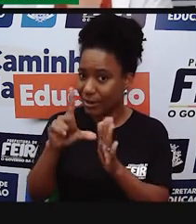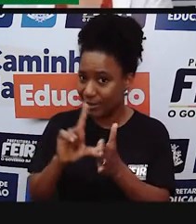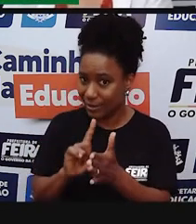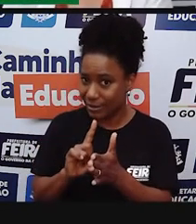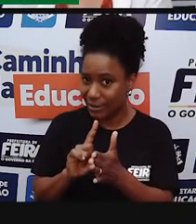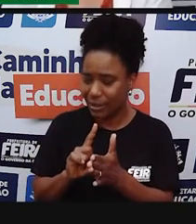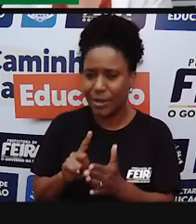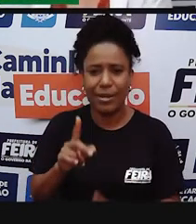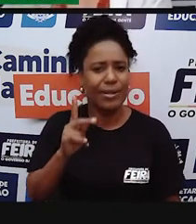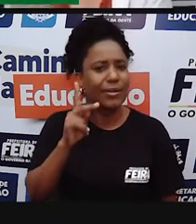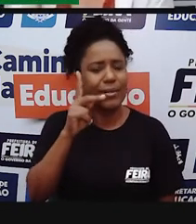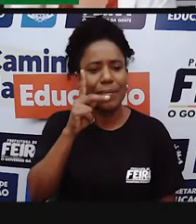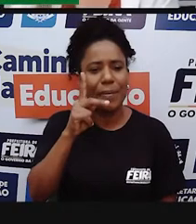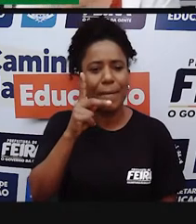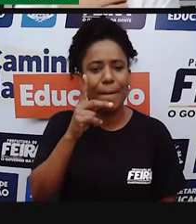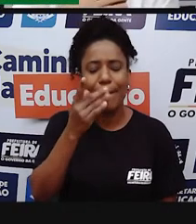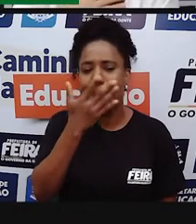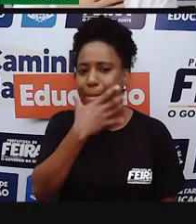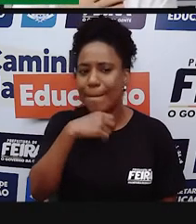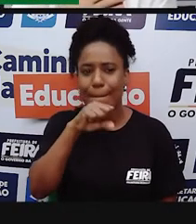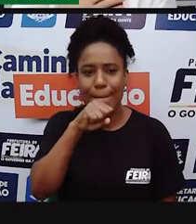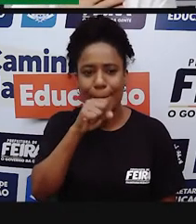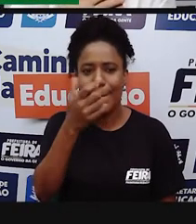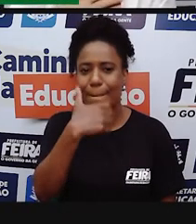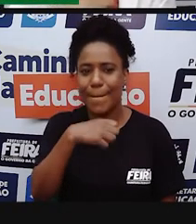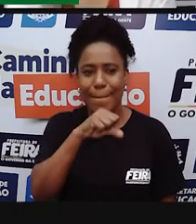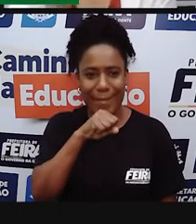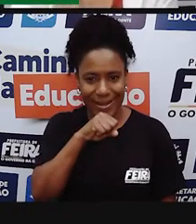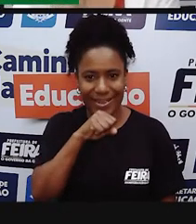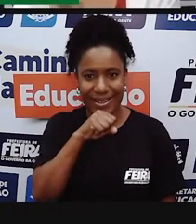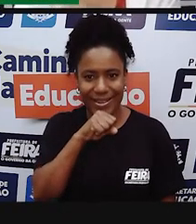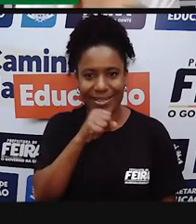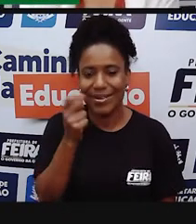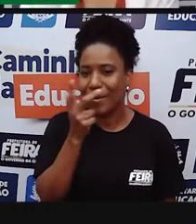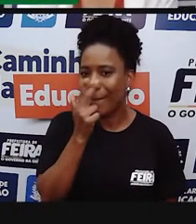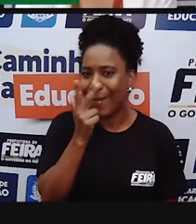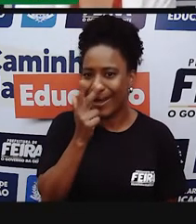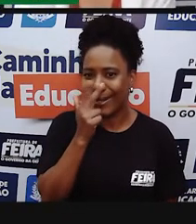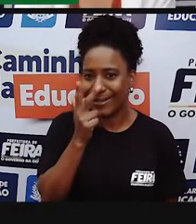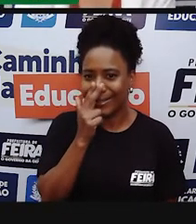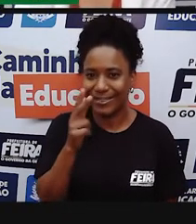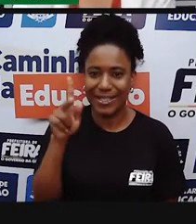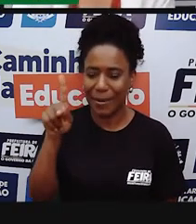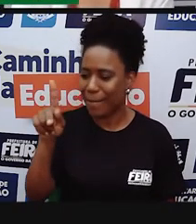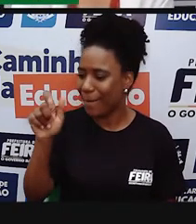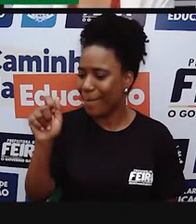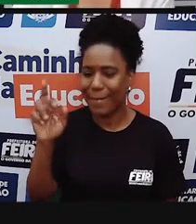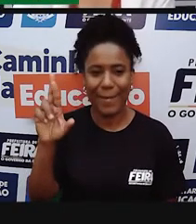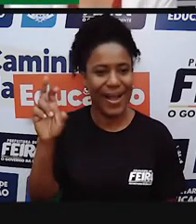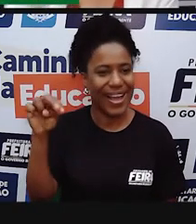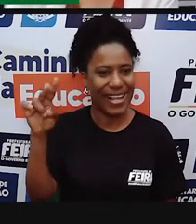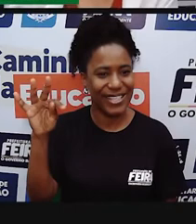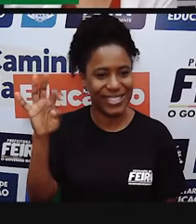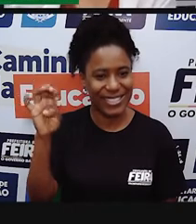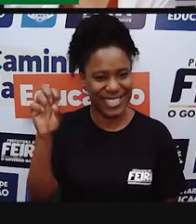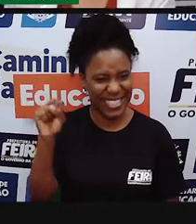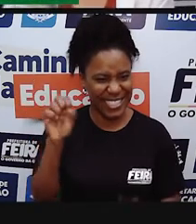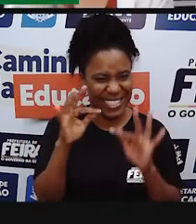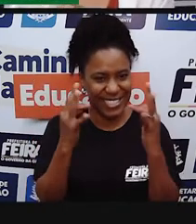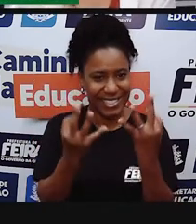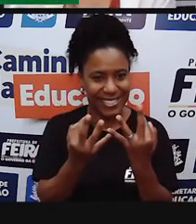delas quando a gente olha para a palavra até lentes parece com qual palavra de nossa língua parentes